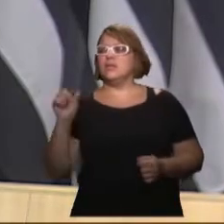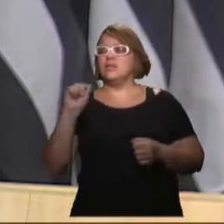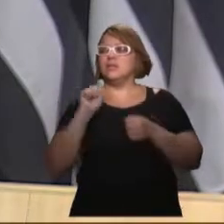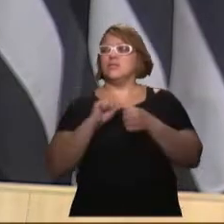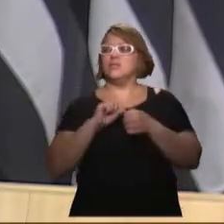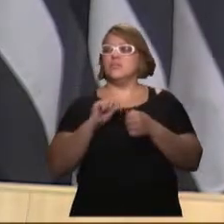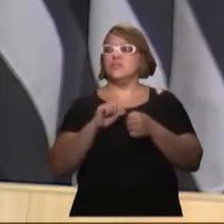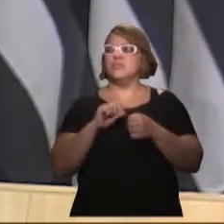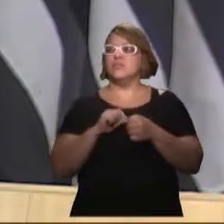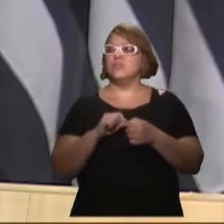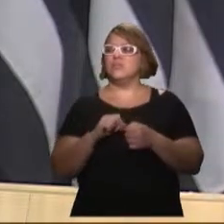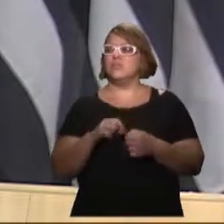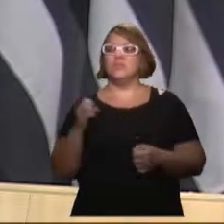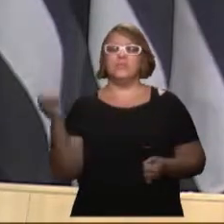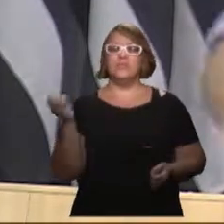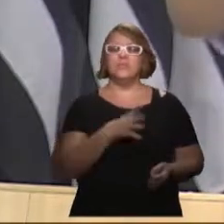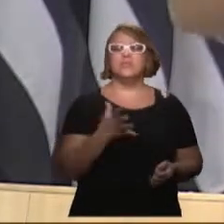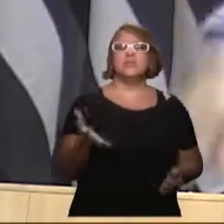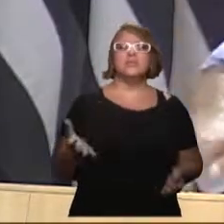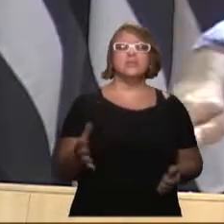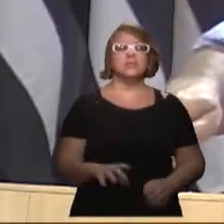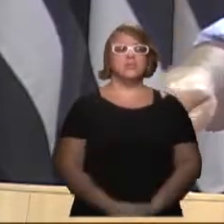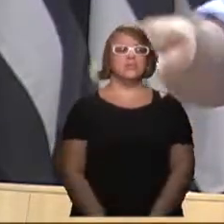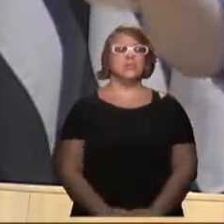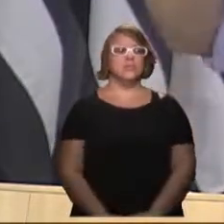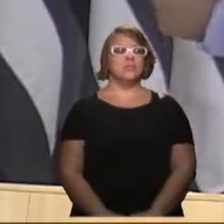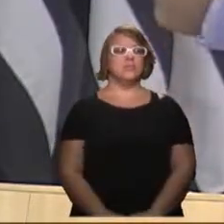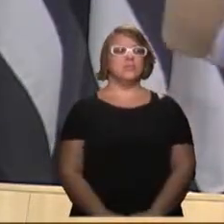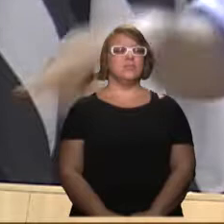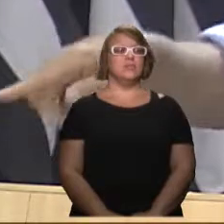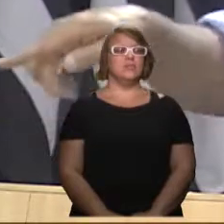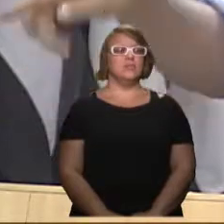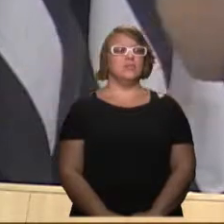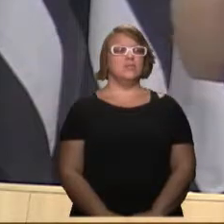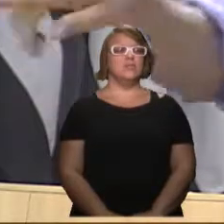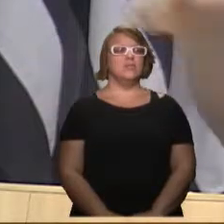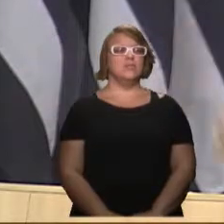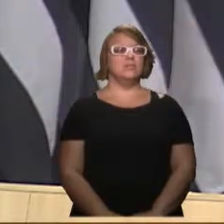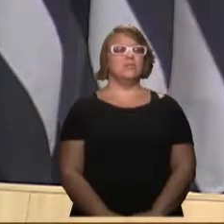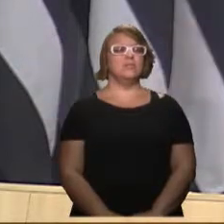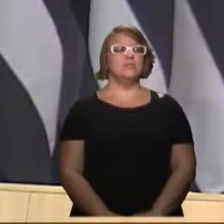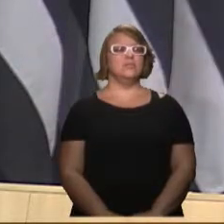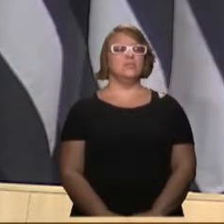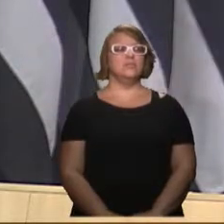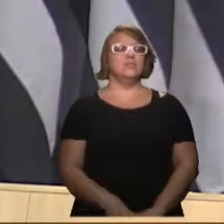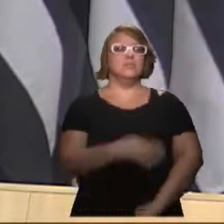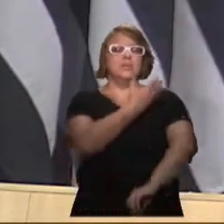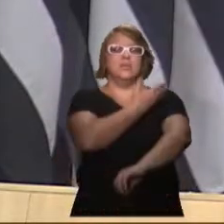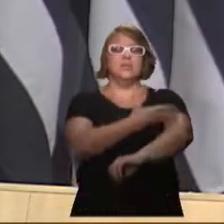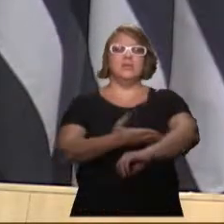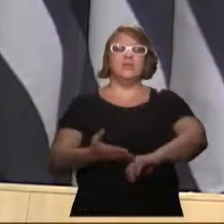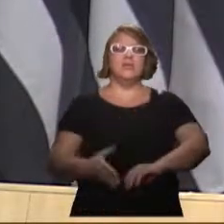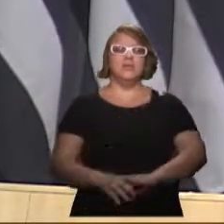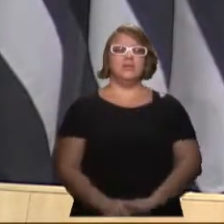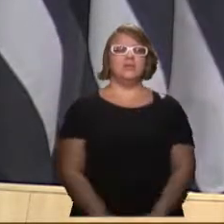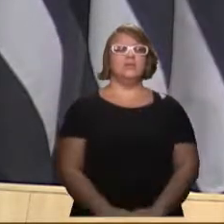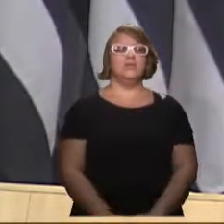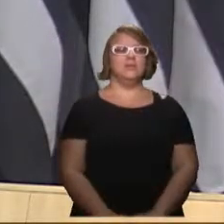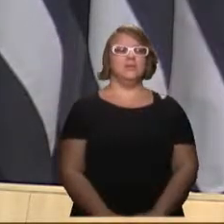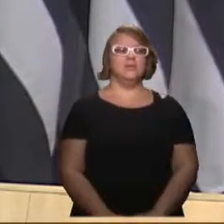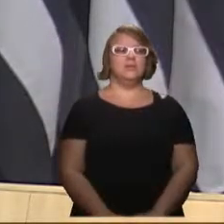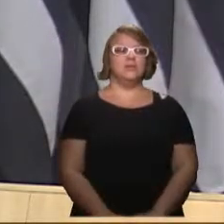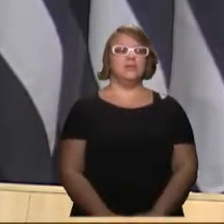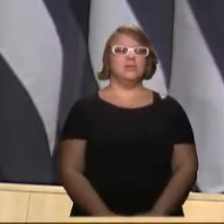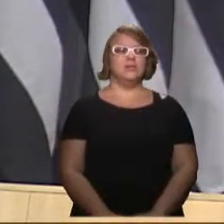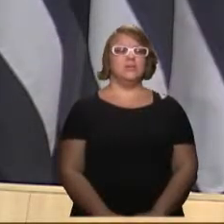obras desse governo, eu já disse aqui, serão nas áreas da educação. A educação sobra